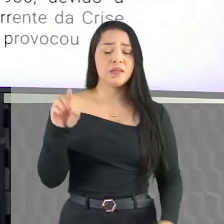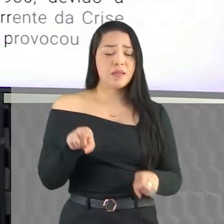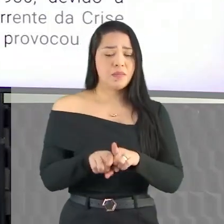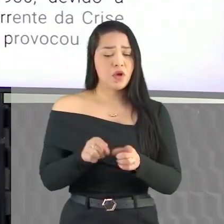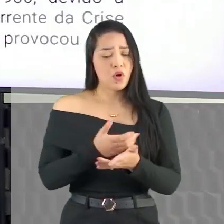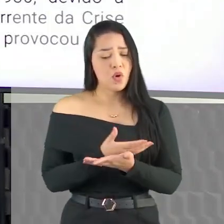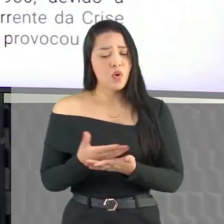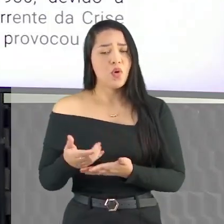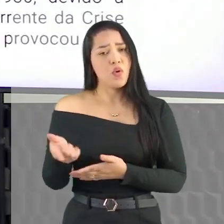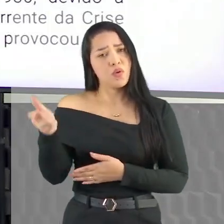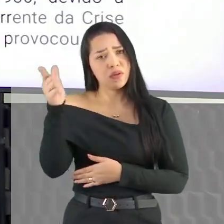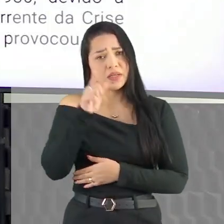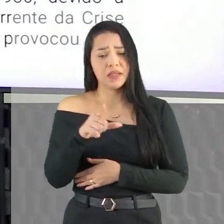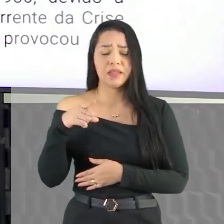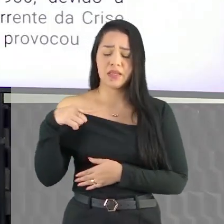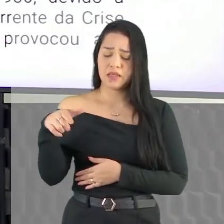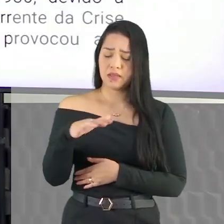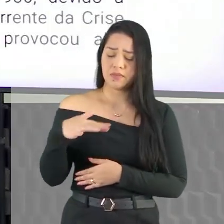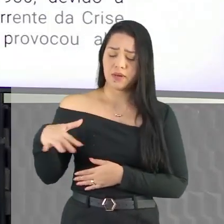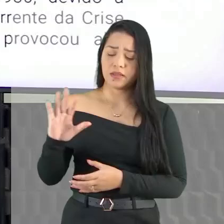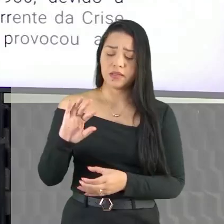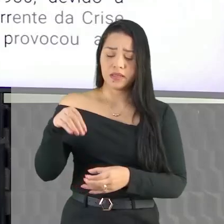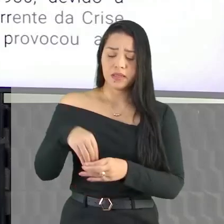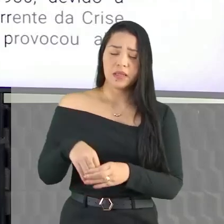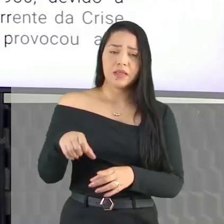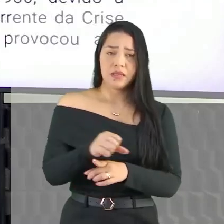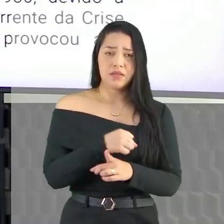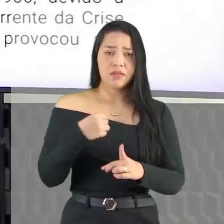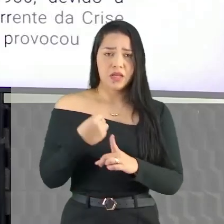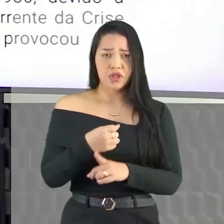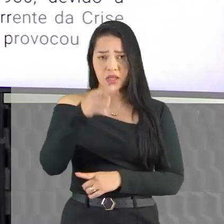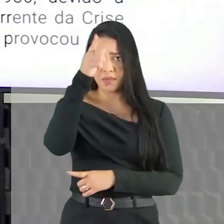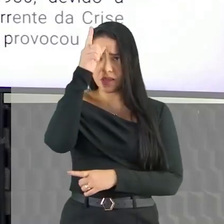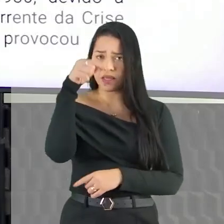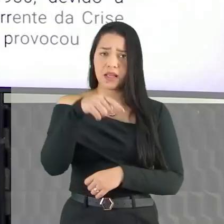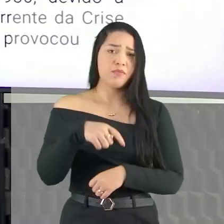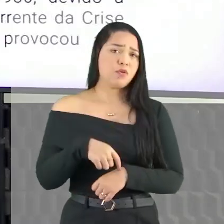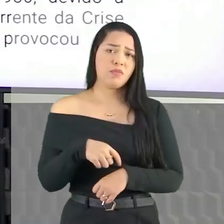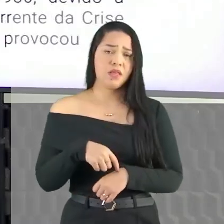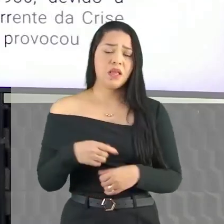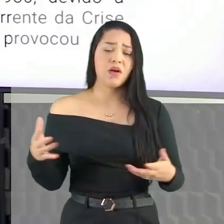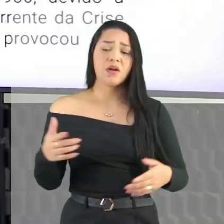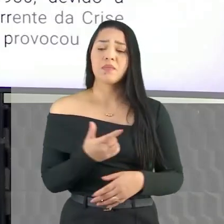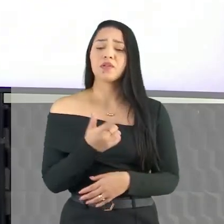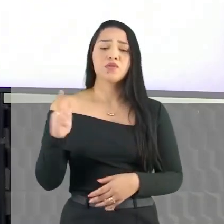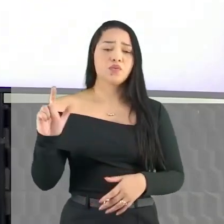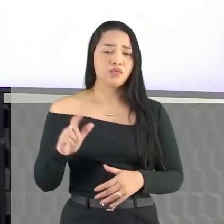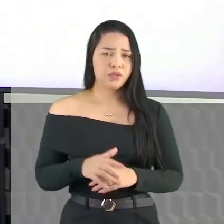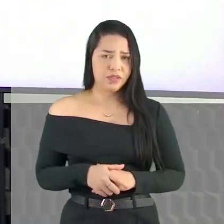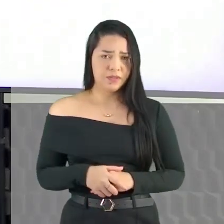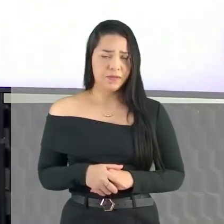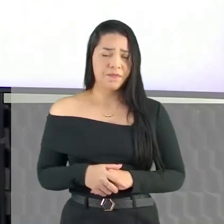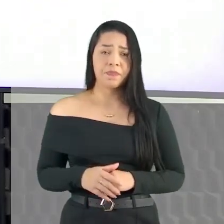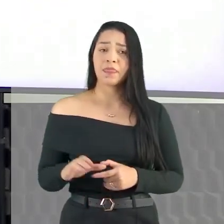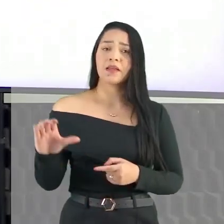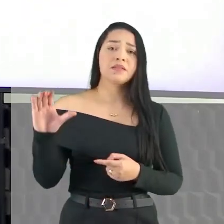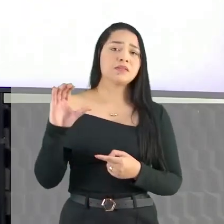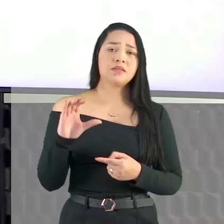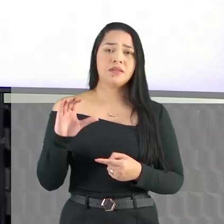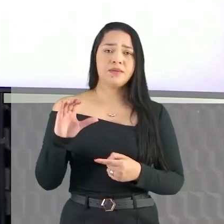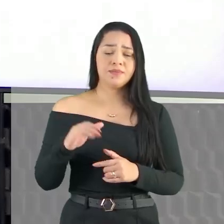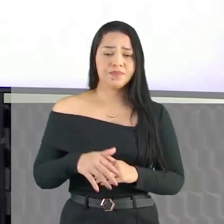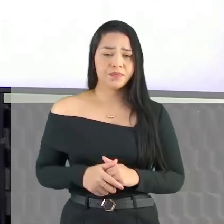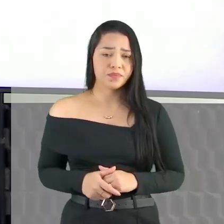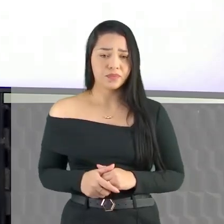ganhar corpo e também espaço dentro da sociedade alemã naquele momento. Mas vamos para as outras alternativas. A